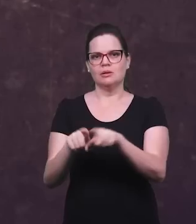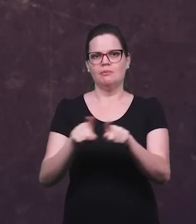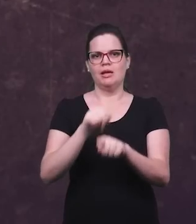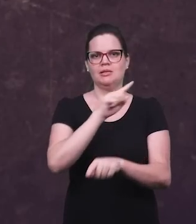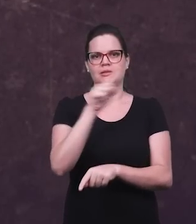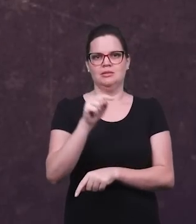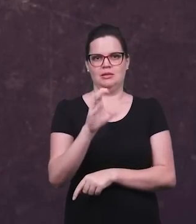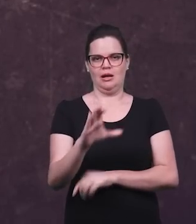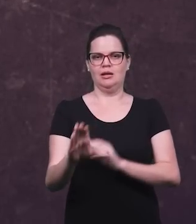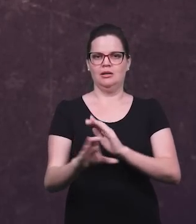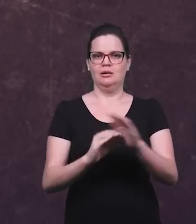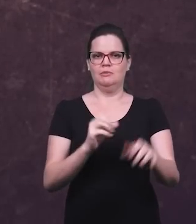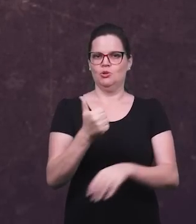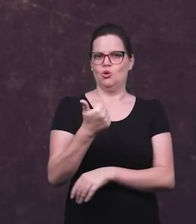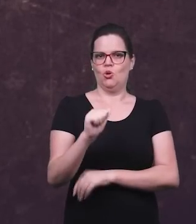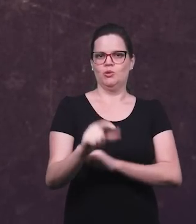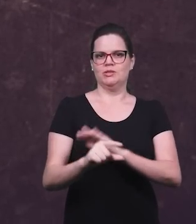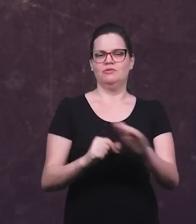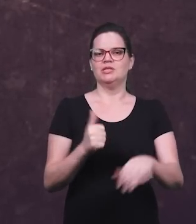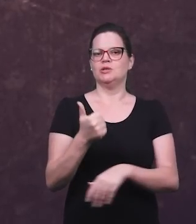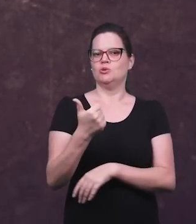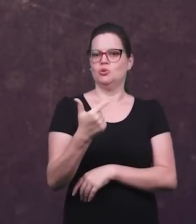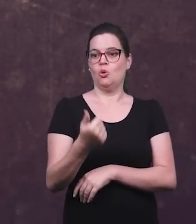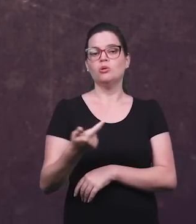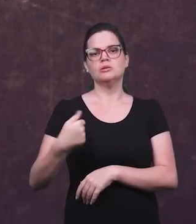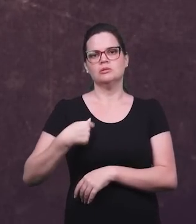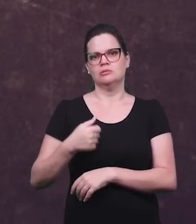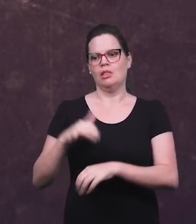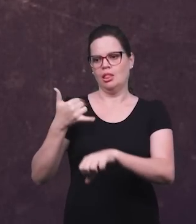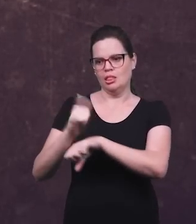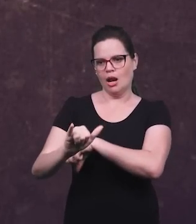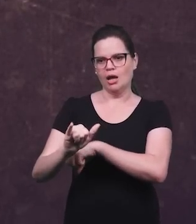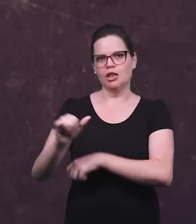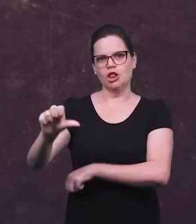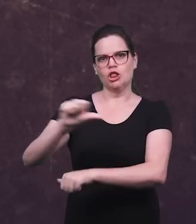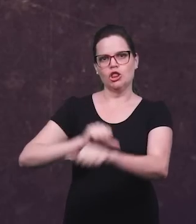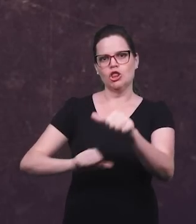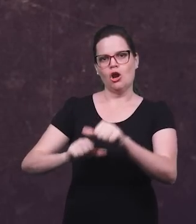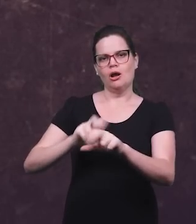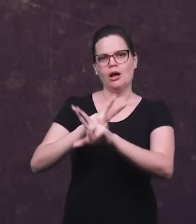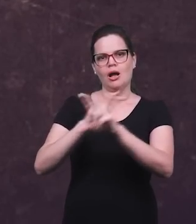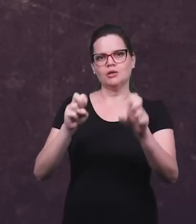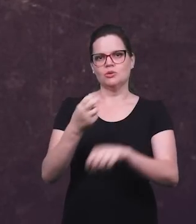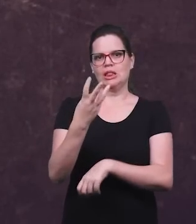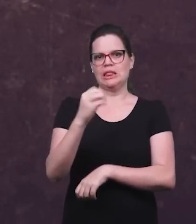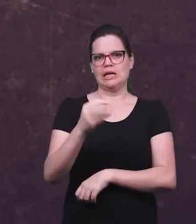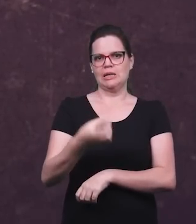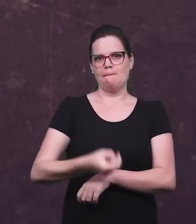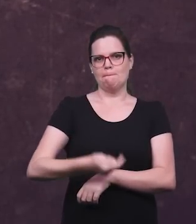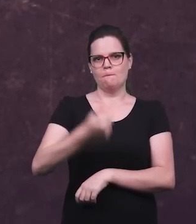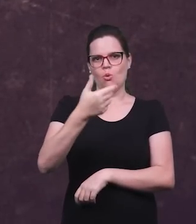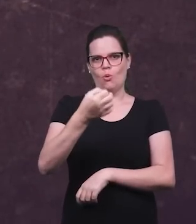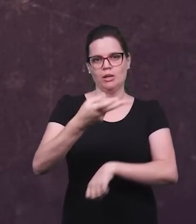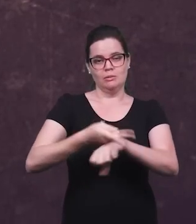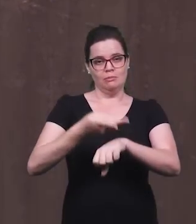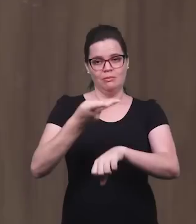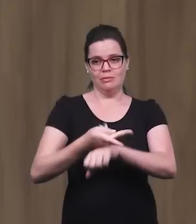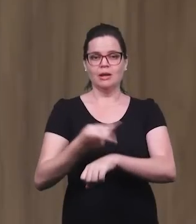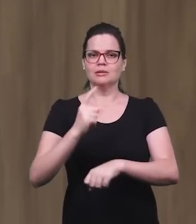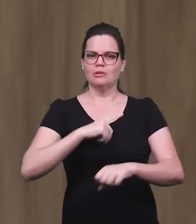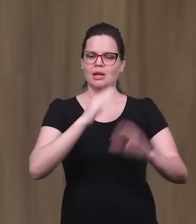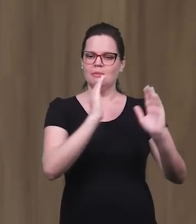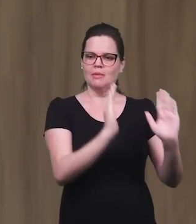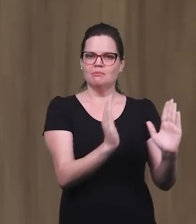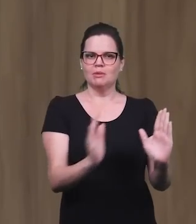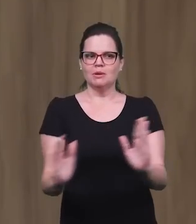11, 12, fala que ele é traído por 30 moedas de prata. Você vê só, tem uma sequência histórica, profética, mostrando. Aqui